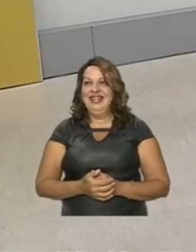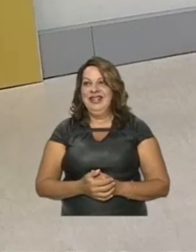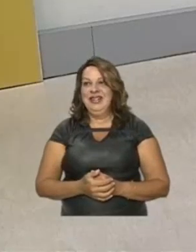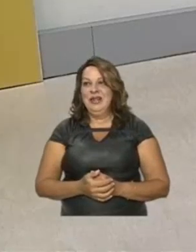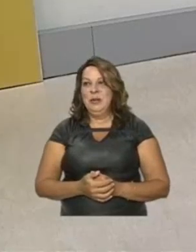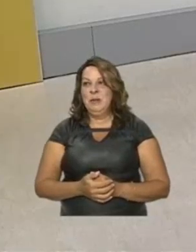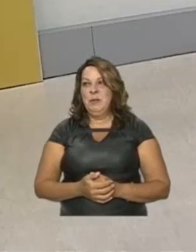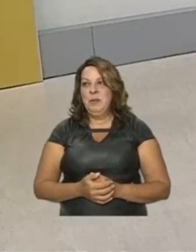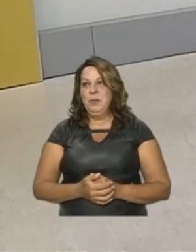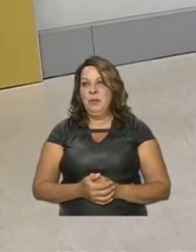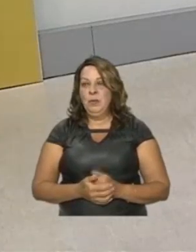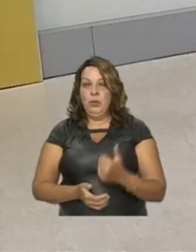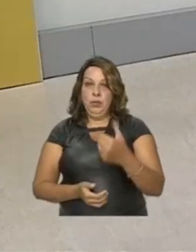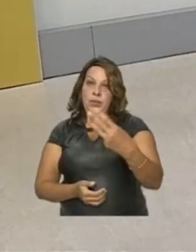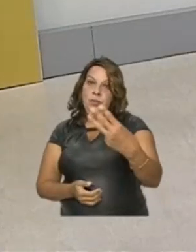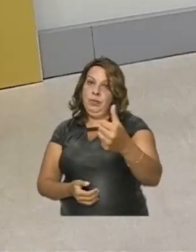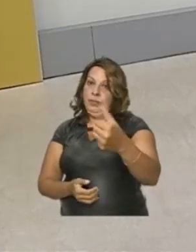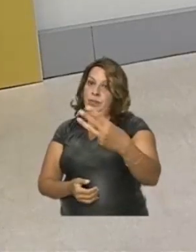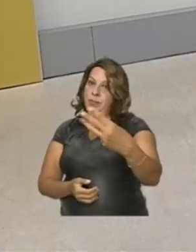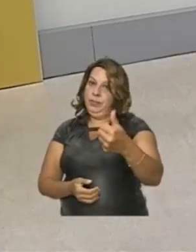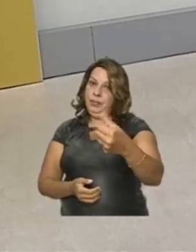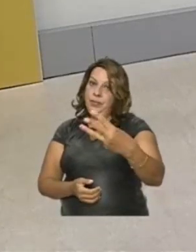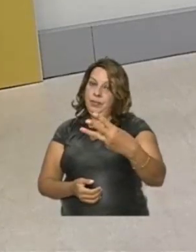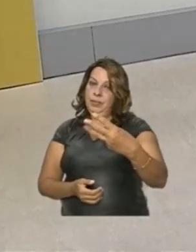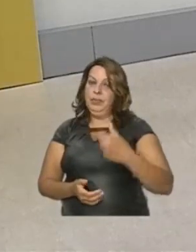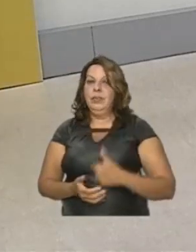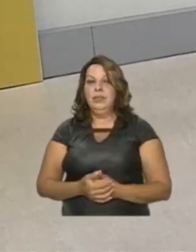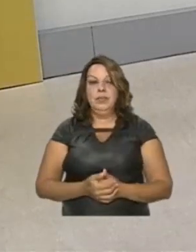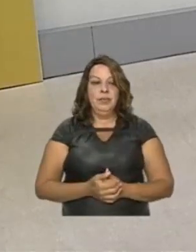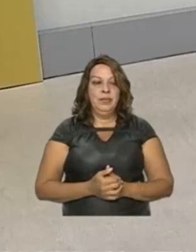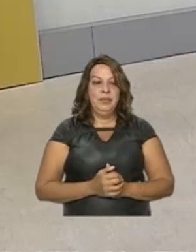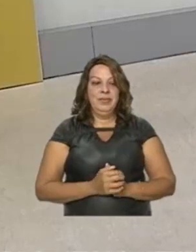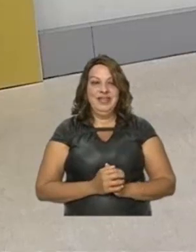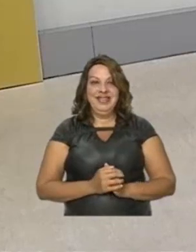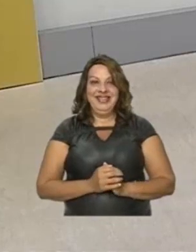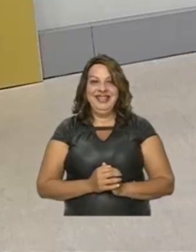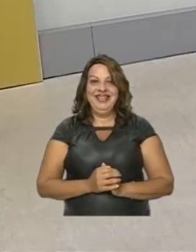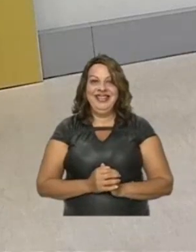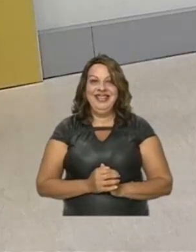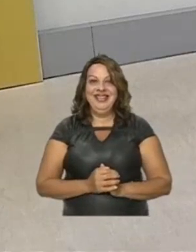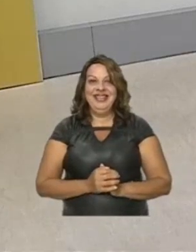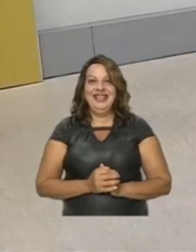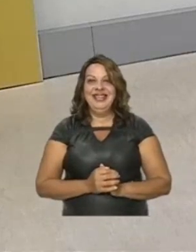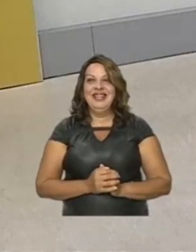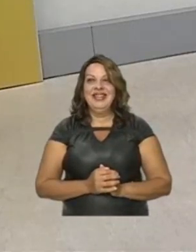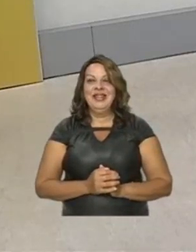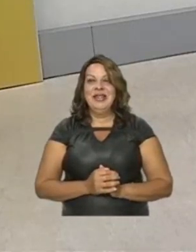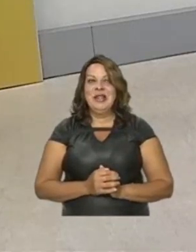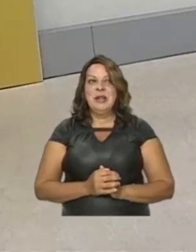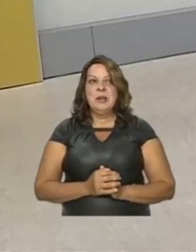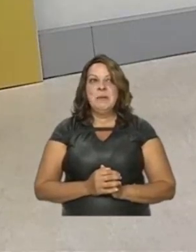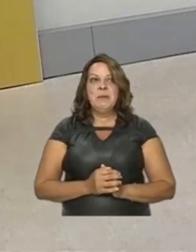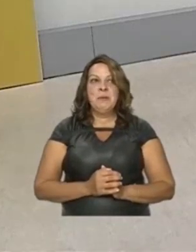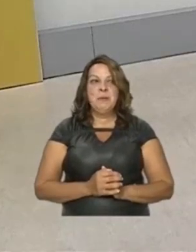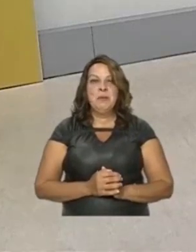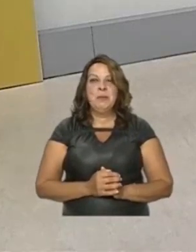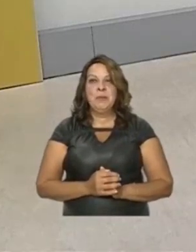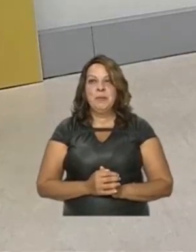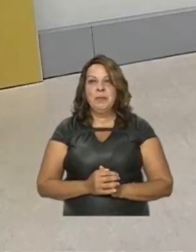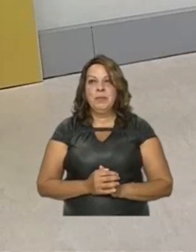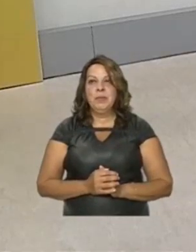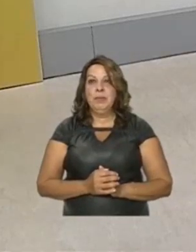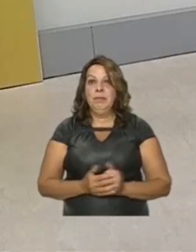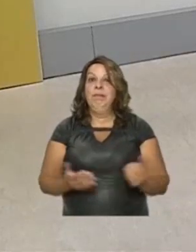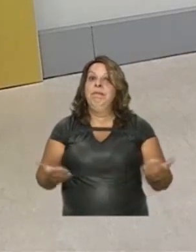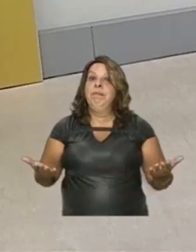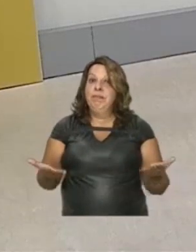42. 13, 13, anunciando a bolinha de número 13. 13, 13 já saiu e